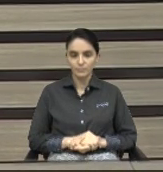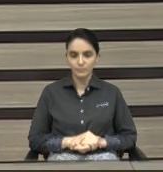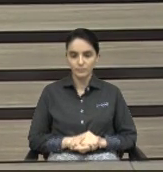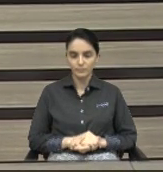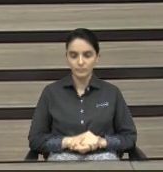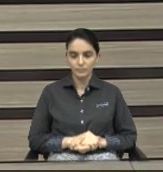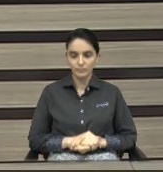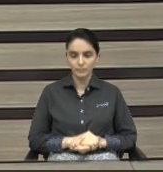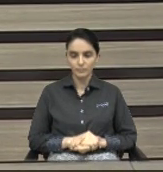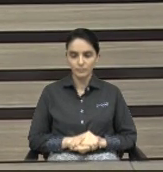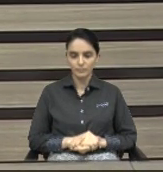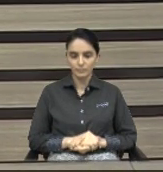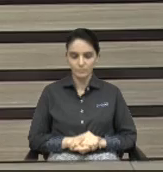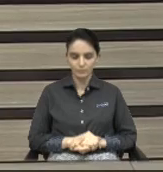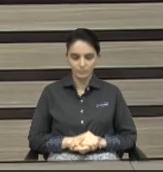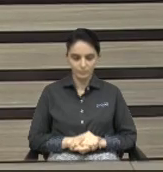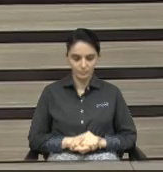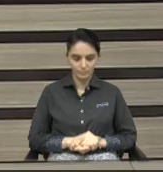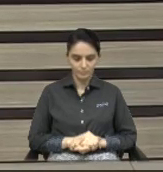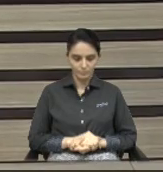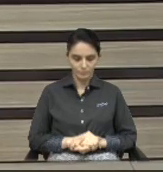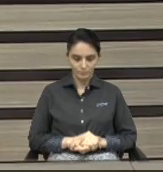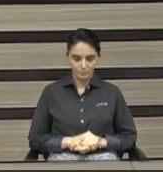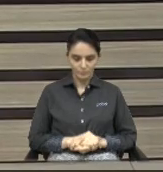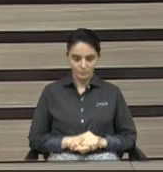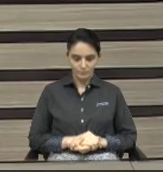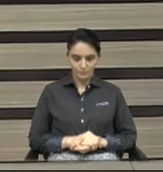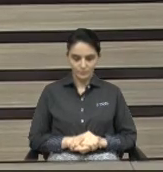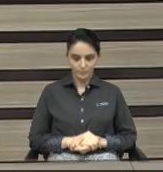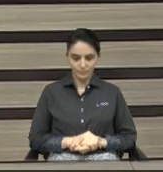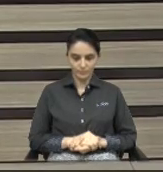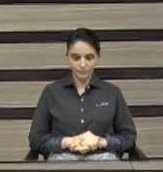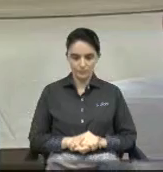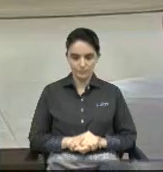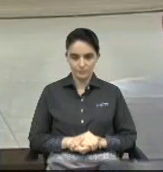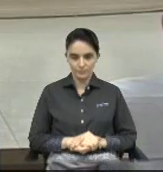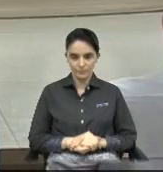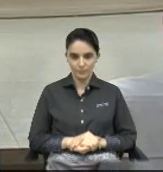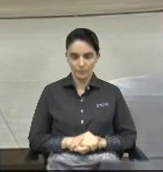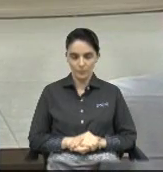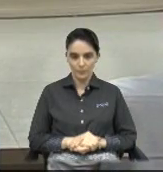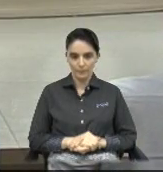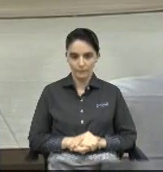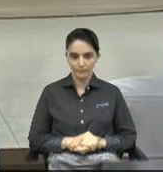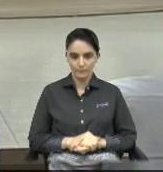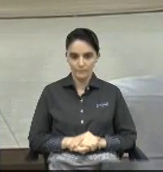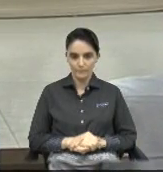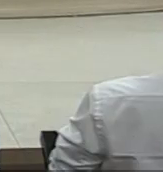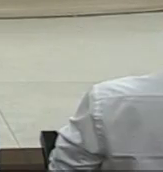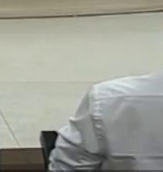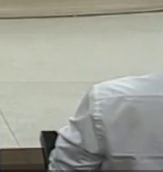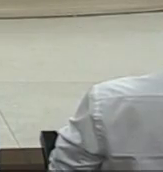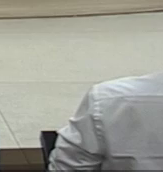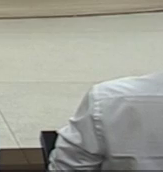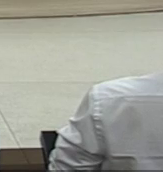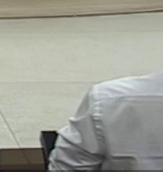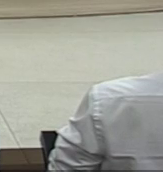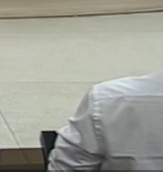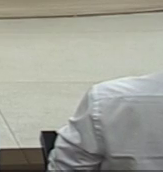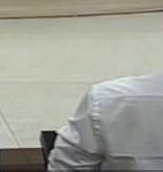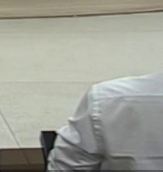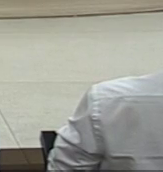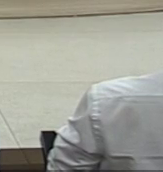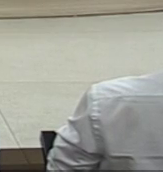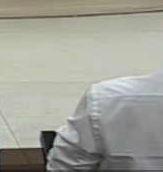Esquilace, Antenor Francisco Borges, Antônio Campagnolo, Antônio Pagani, Benedito